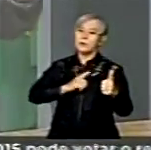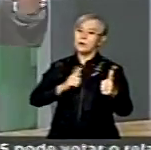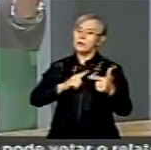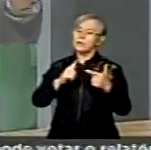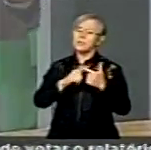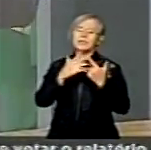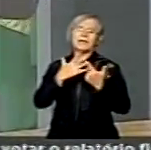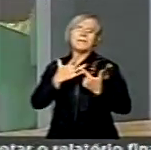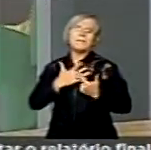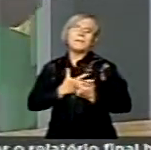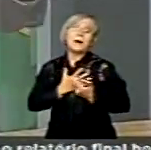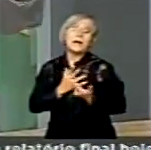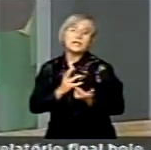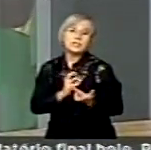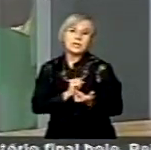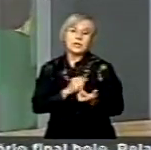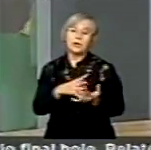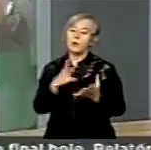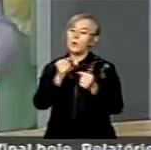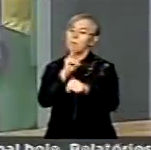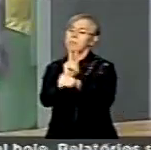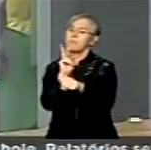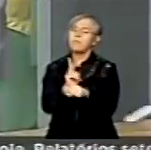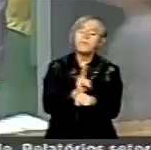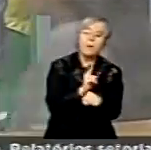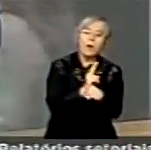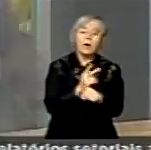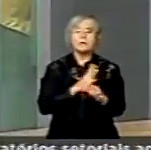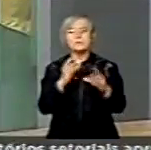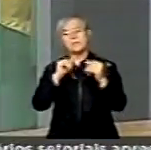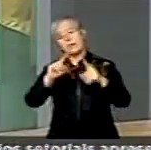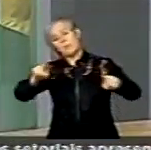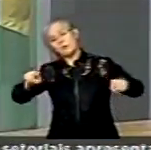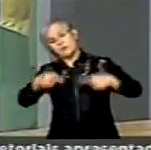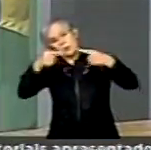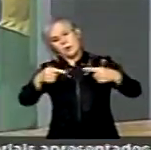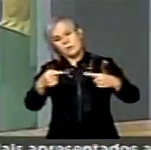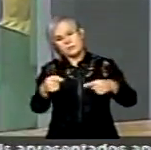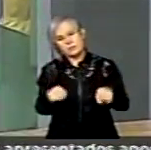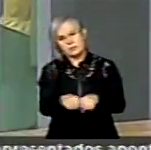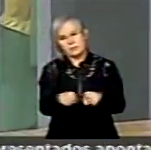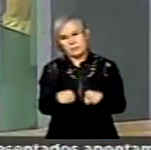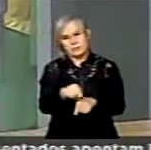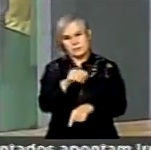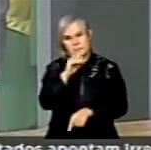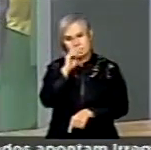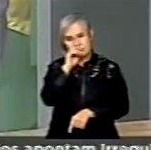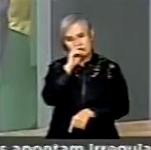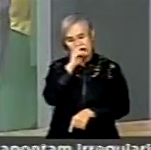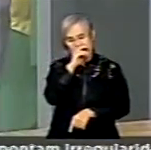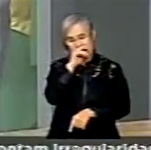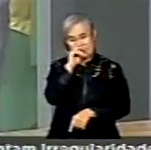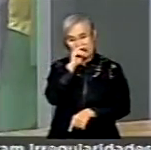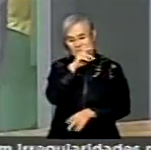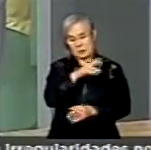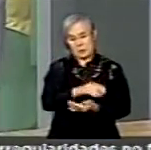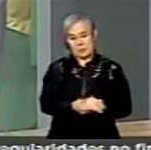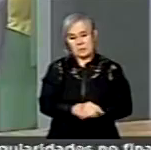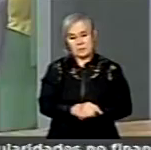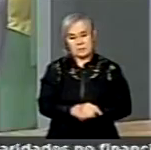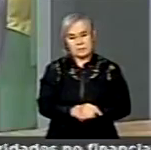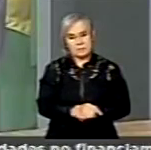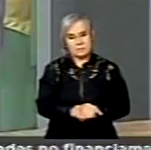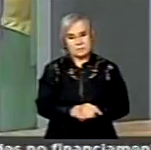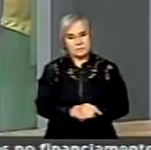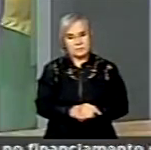com muita bravura e com os seus argumentos que são legítimos, e há quem seja contra também com a mesma coragem